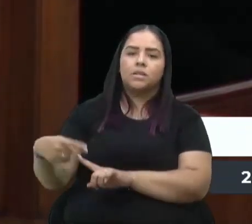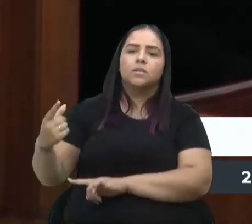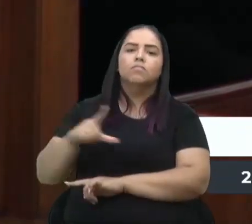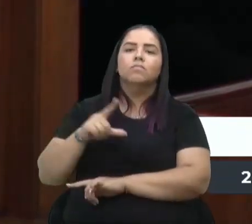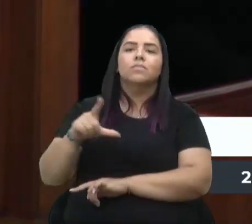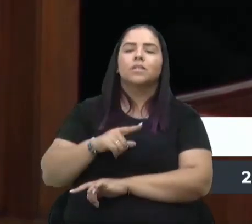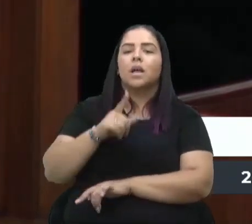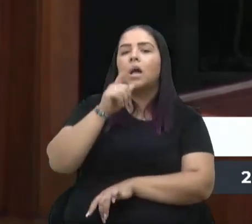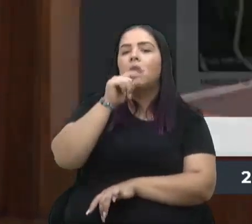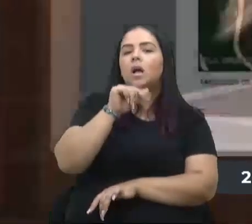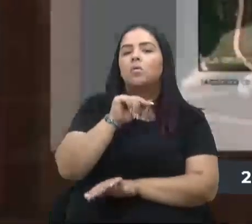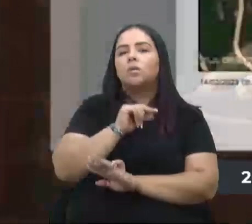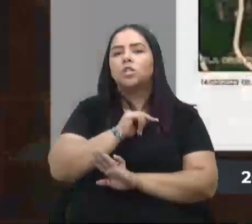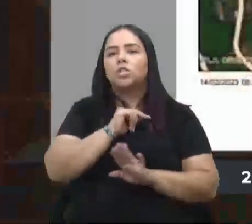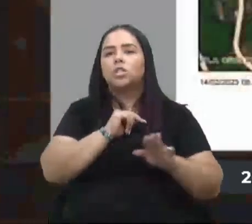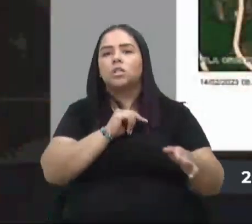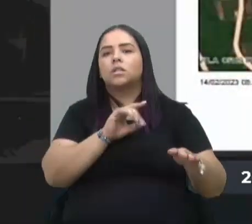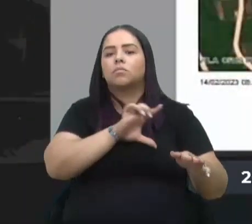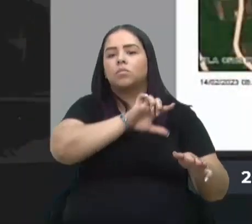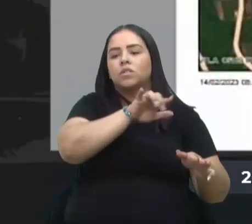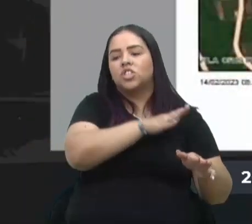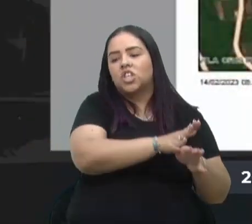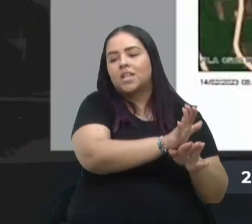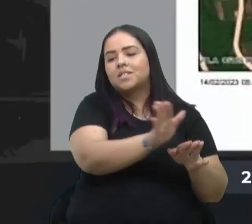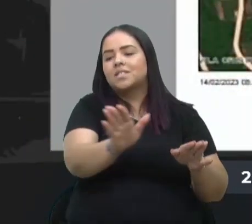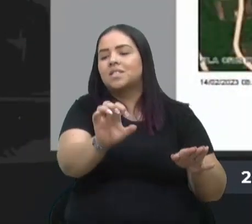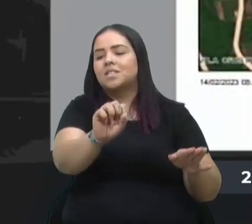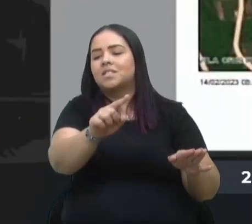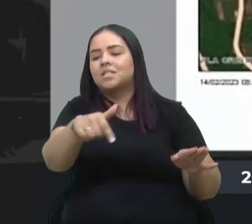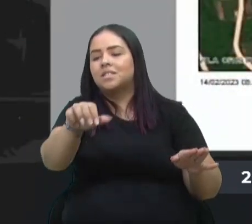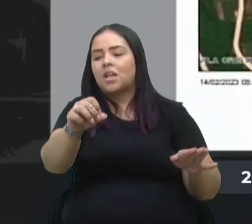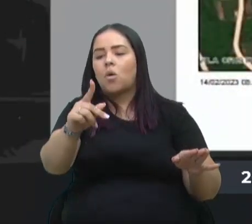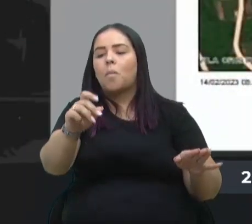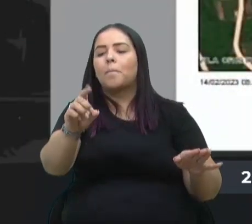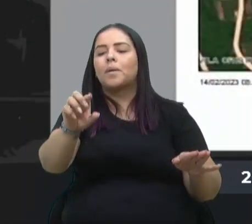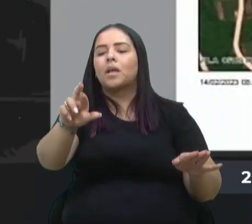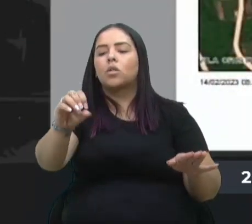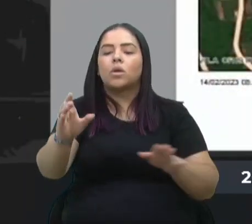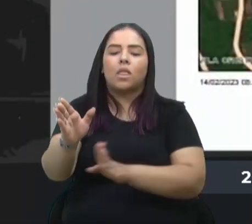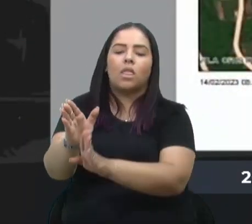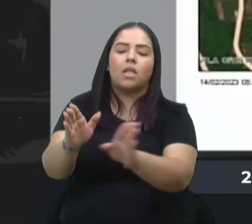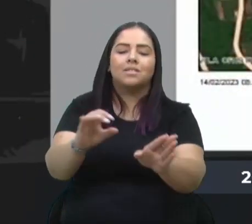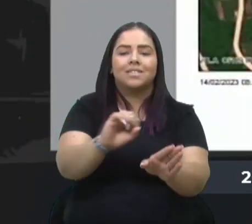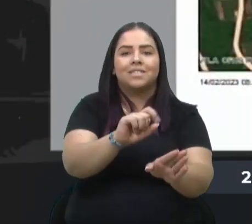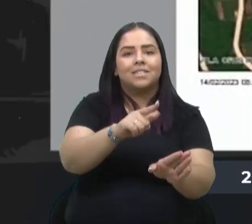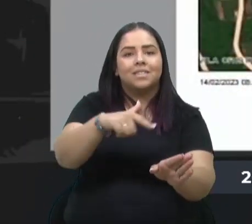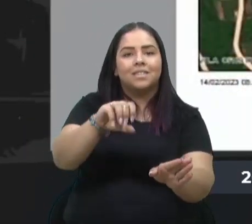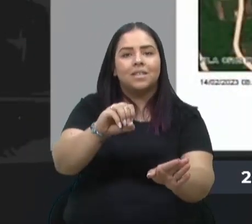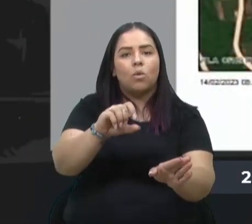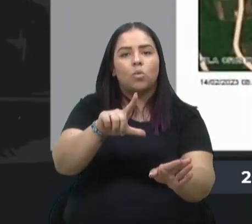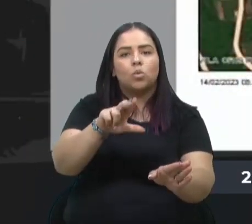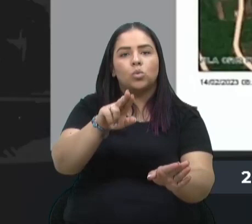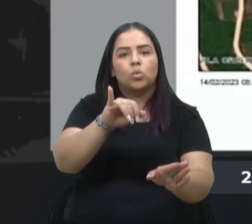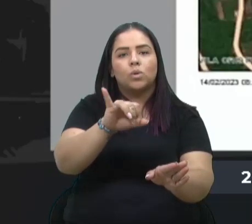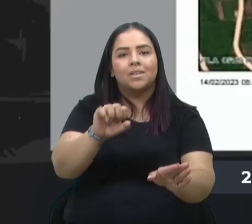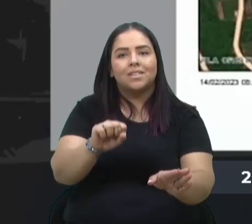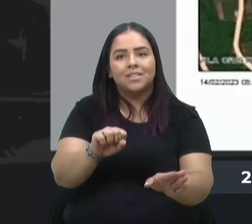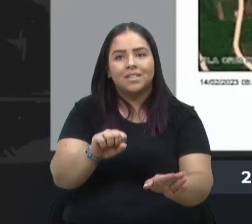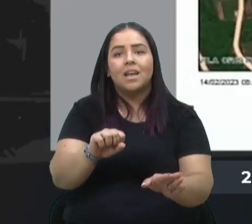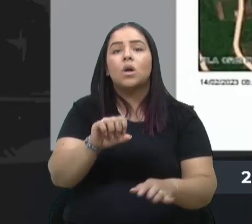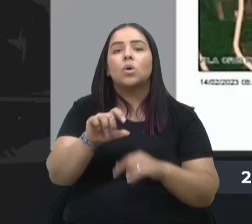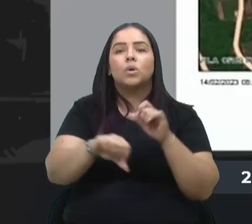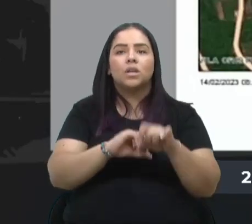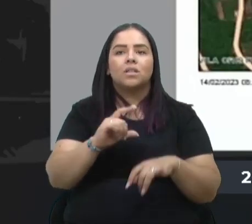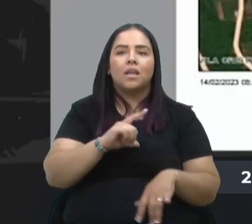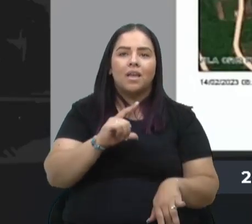Galópolis, e depois ela chegou até São Pedro, e aí depois ela chegou até em São Luís, olha ali, ó. Essa estrada em roxo ali,